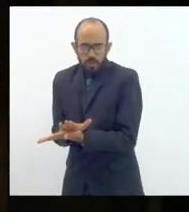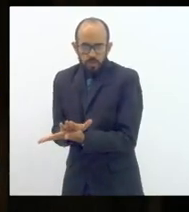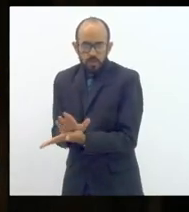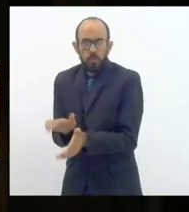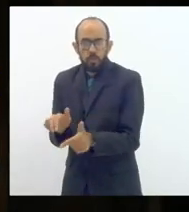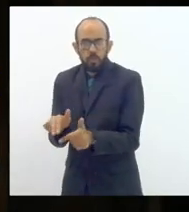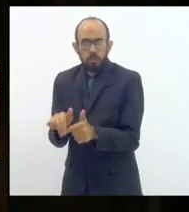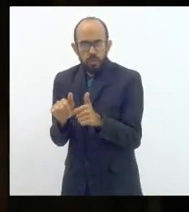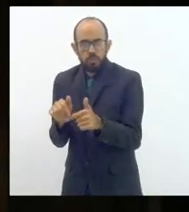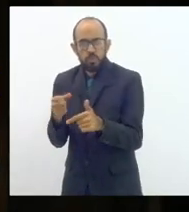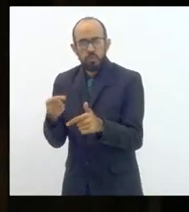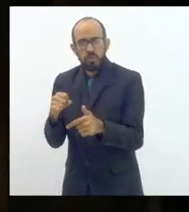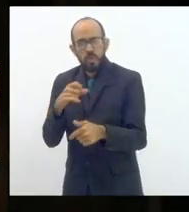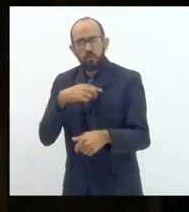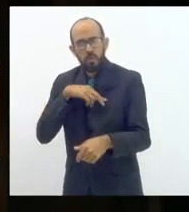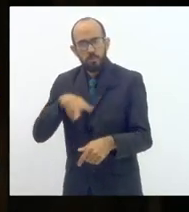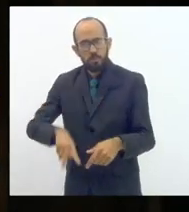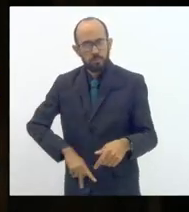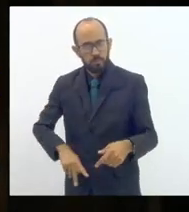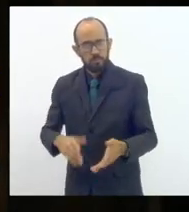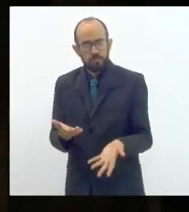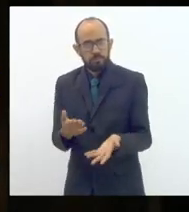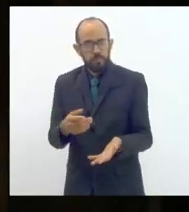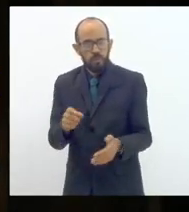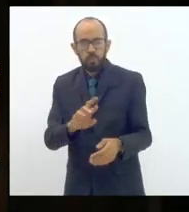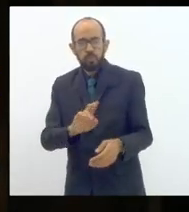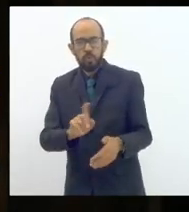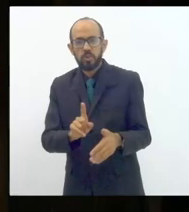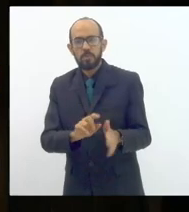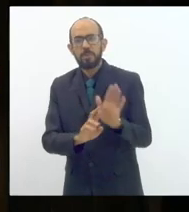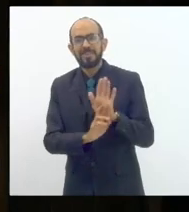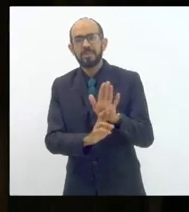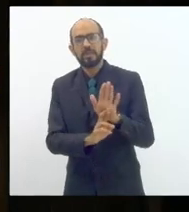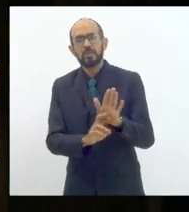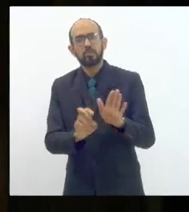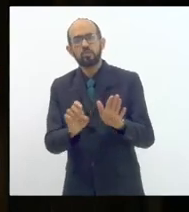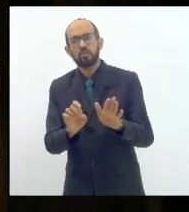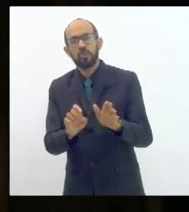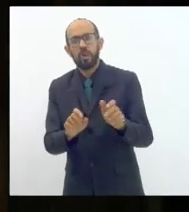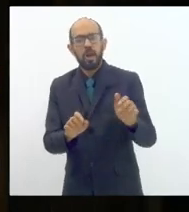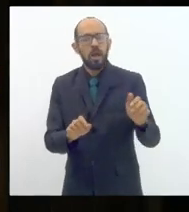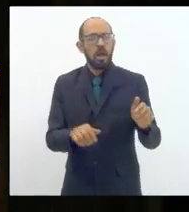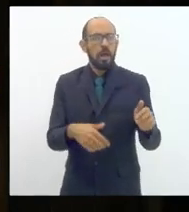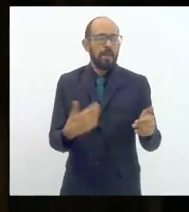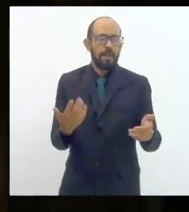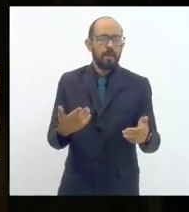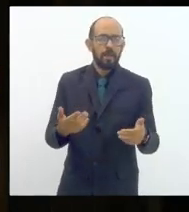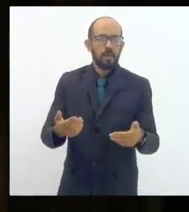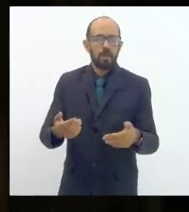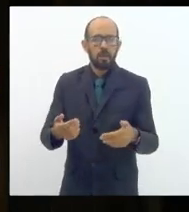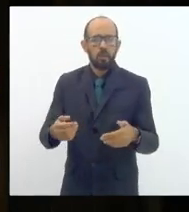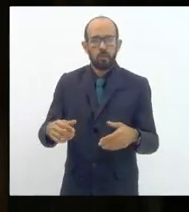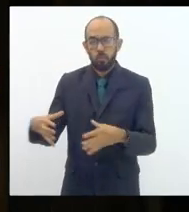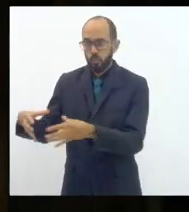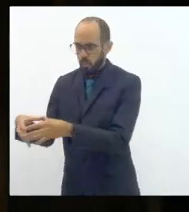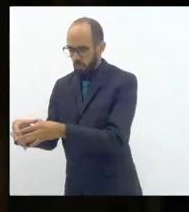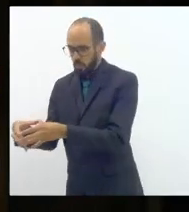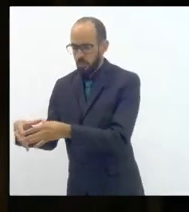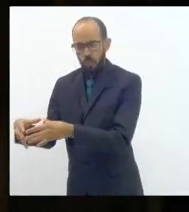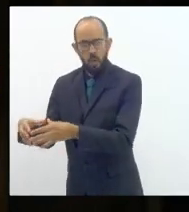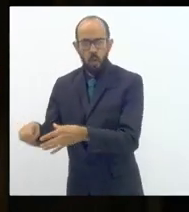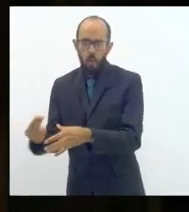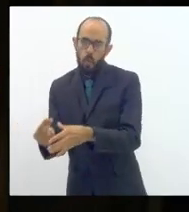Portanto, se eu for eleito para a mesa diretora, eu não vou estar representando o lado A ou o lado B, isso eu acho que é o de menos. Eu vou